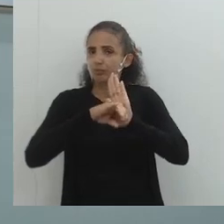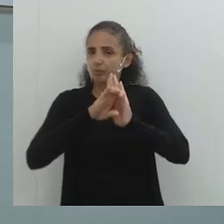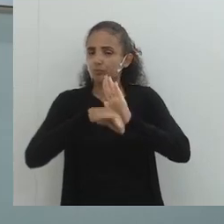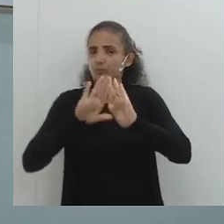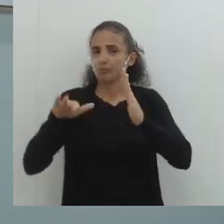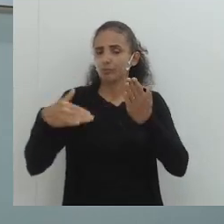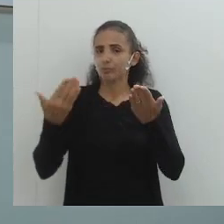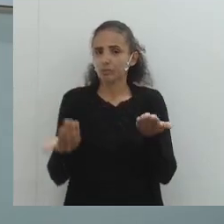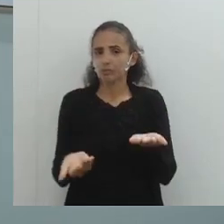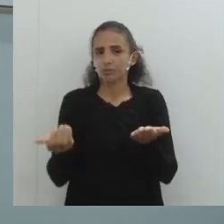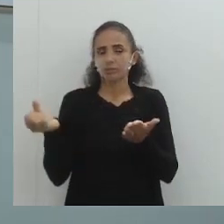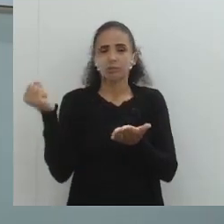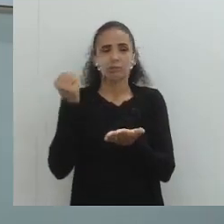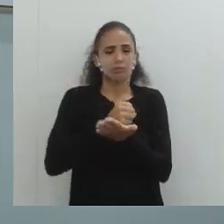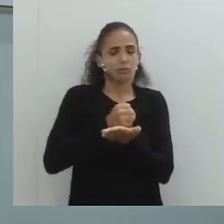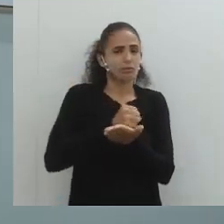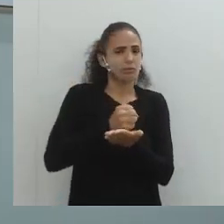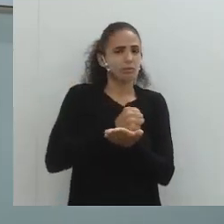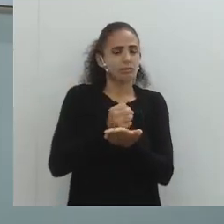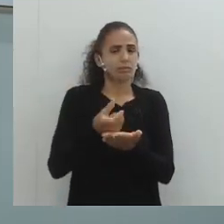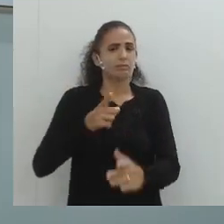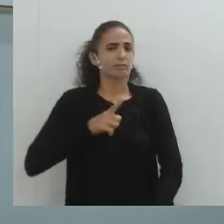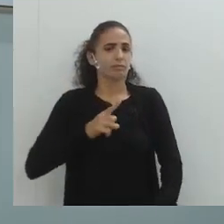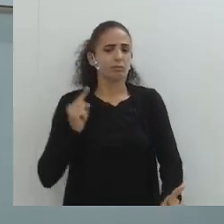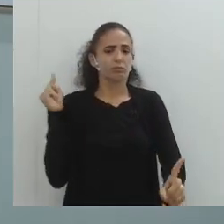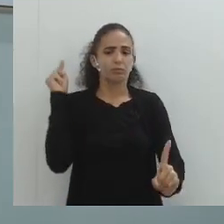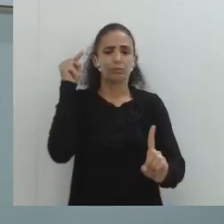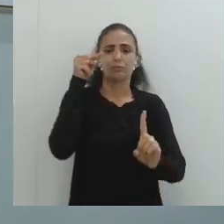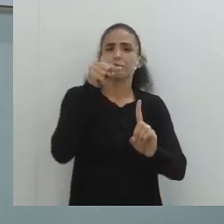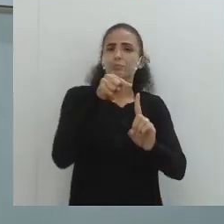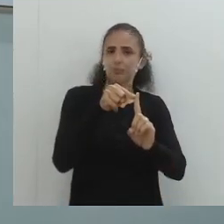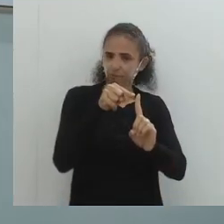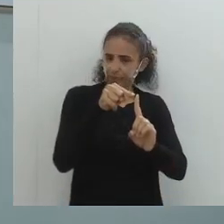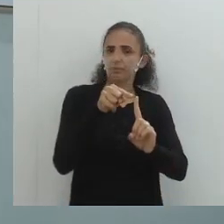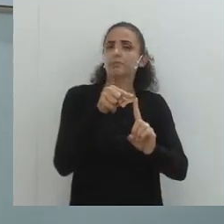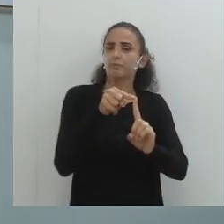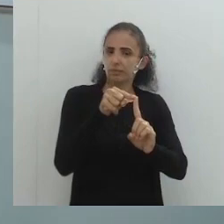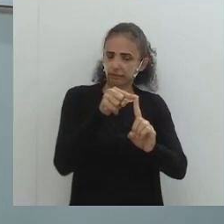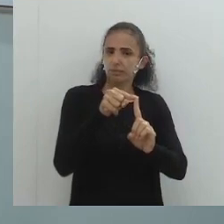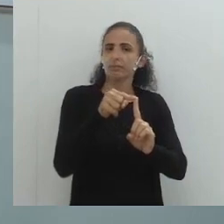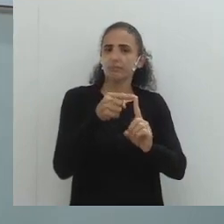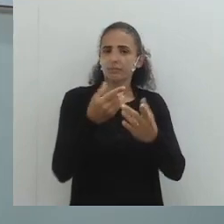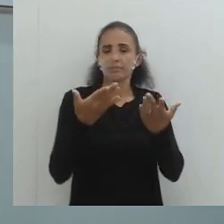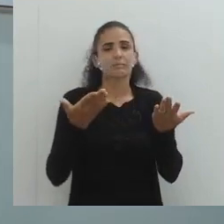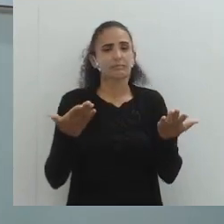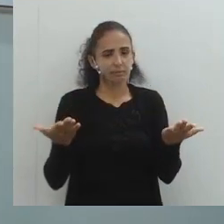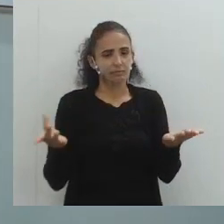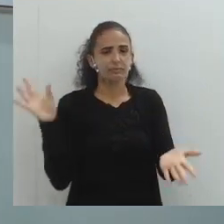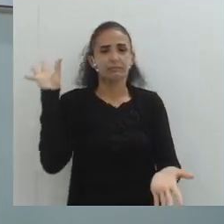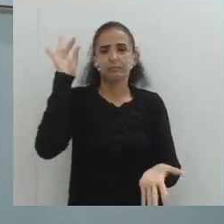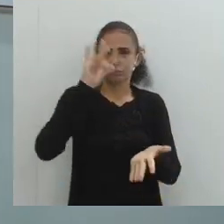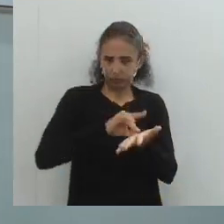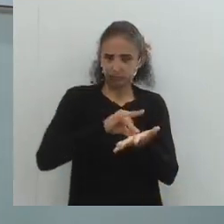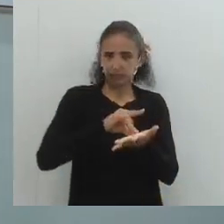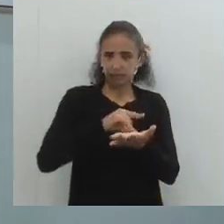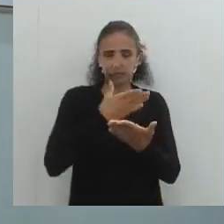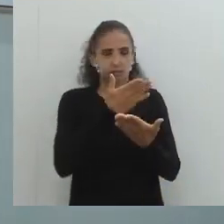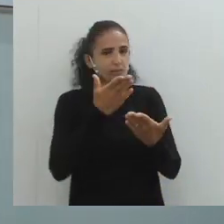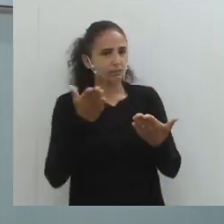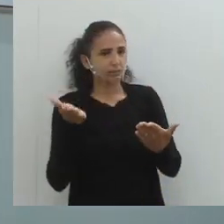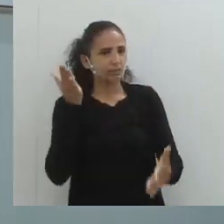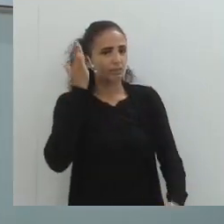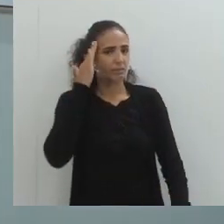que o jogo ele tem uma intencionalidade, então se eu tenho intencionalidade, eu tenho um objetivo. Se a gente